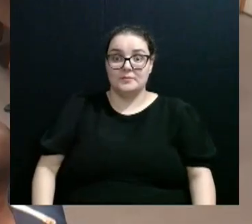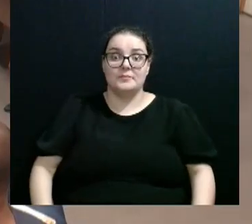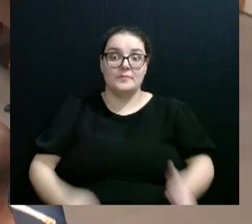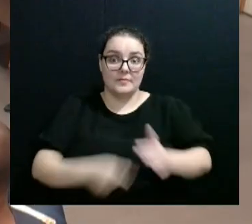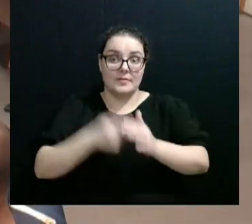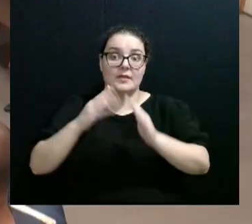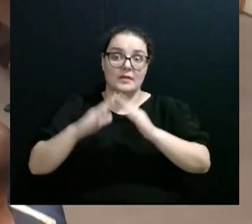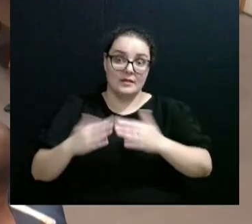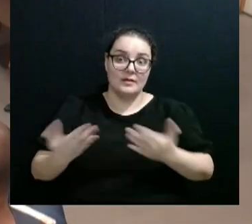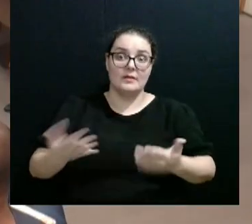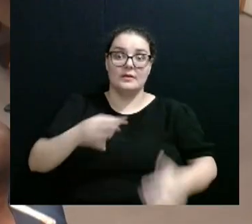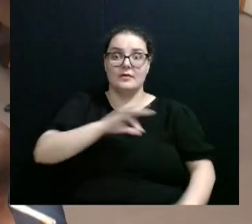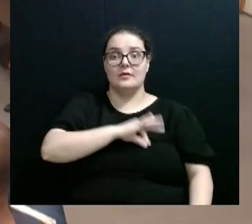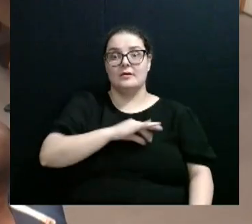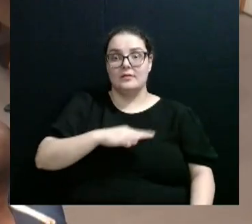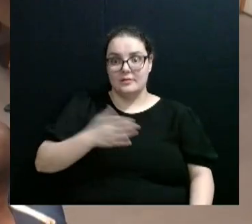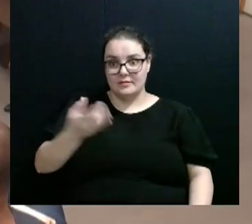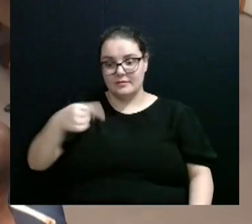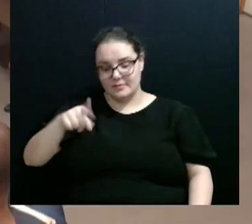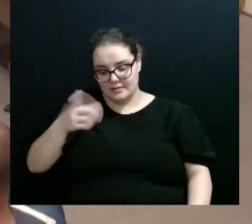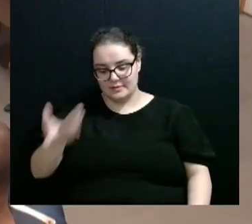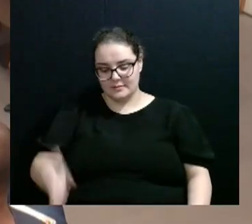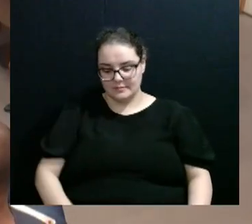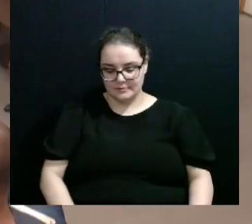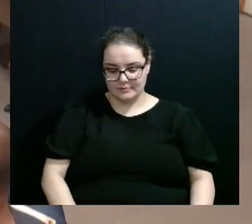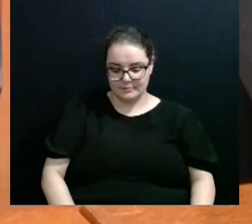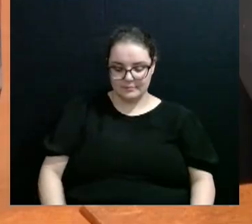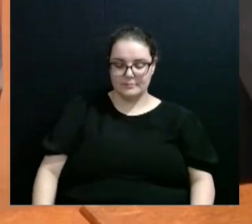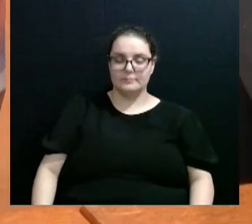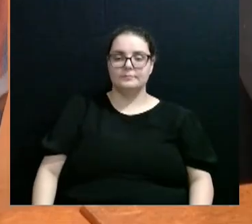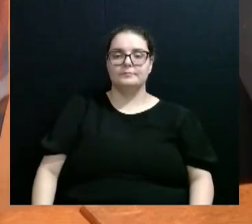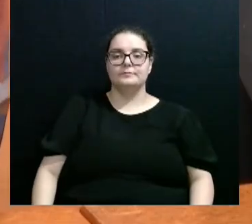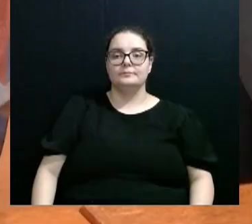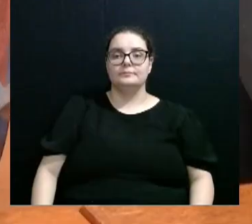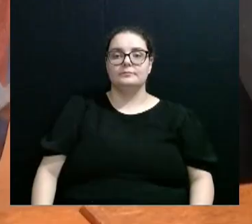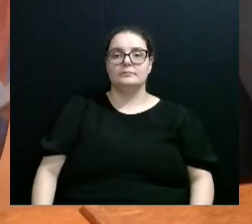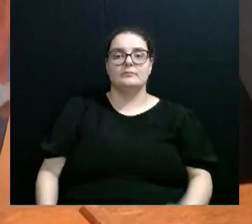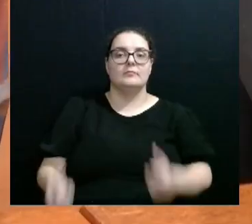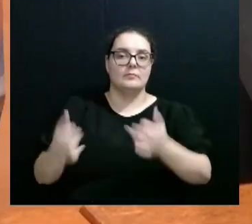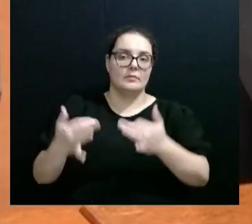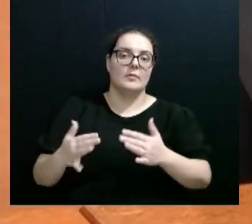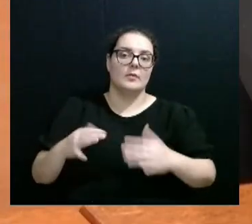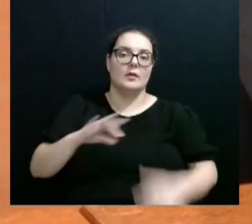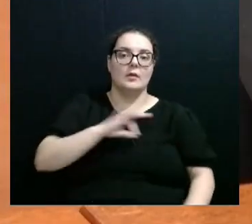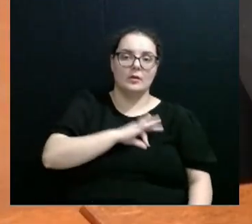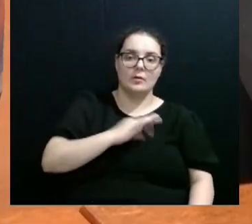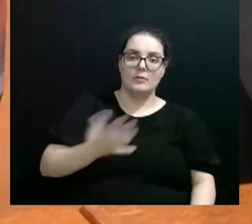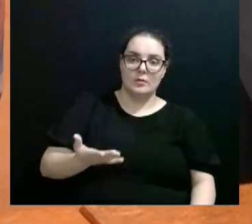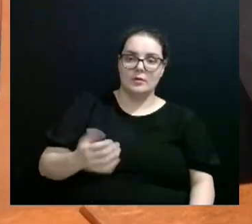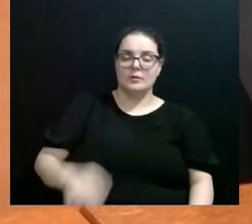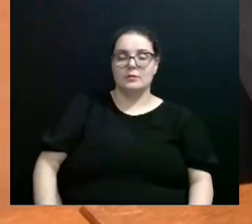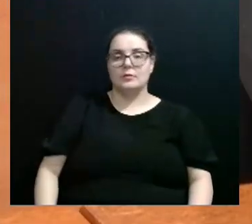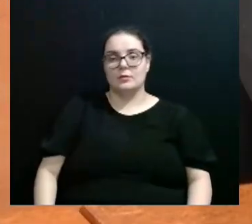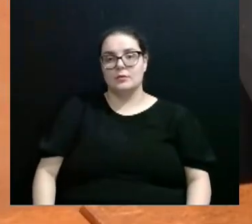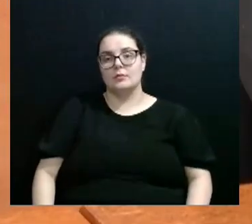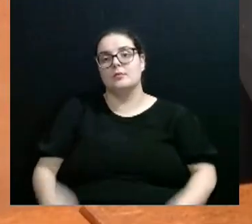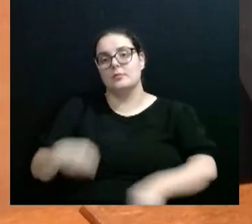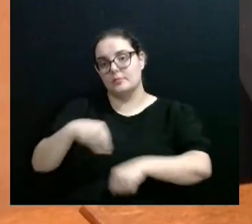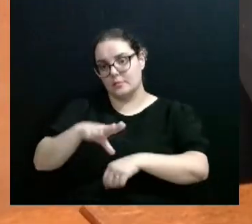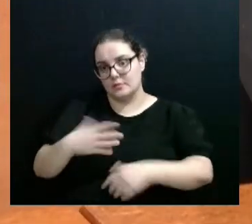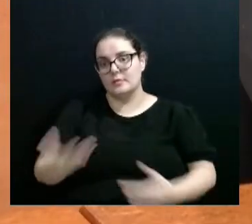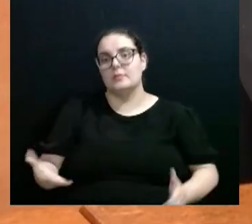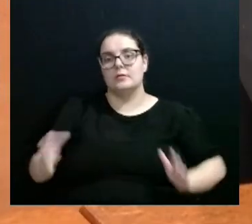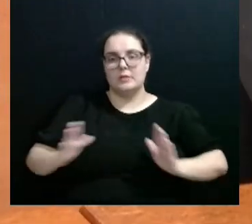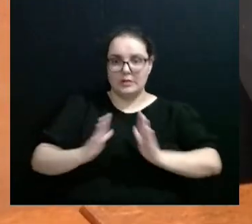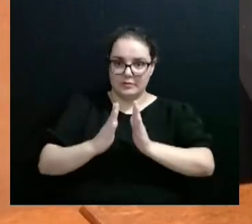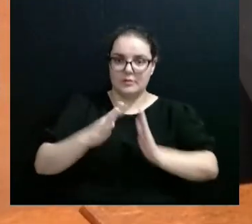guarda vai lá. Bom, é assim, deixa eu te explicar. Com relação à guarda, eu acho que eu vou levar o encaminhamento da frente parlamentar, vou conversar